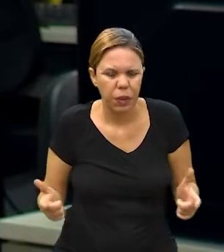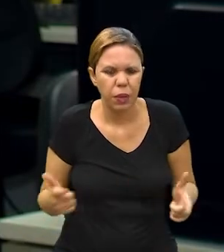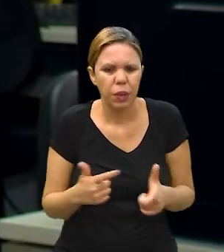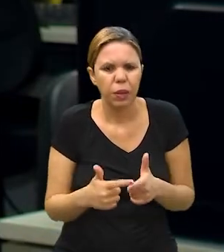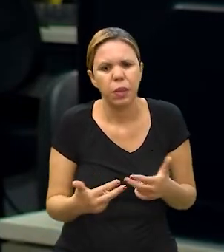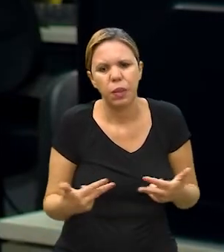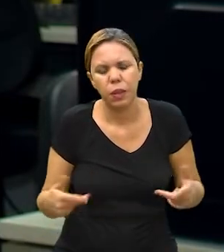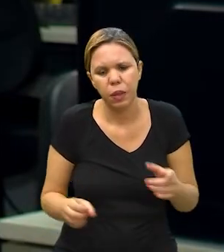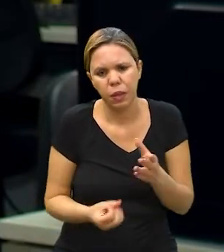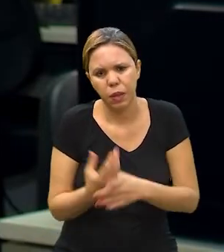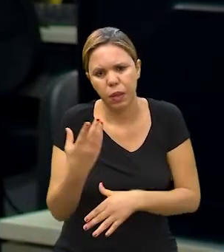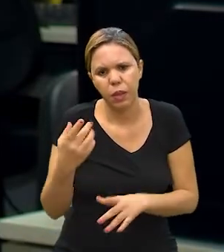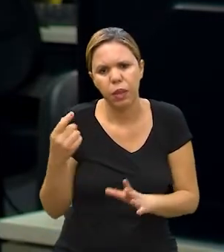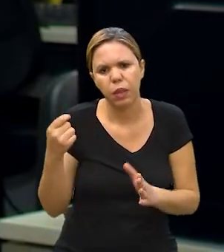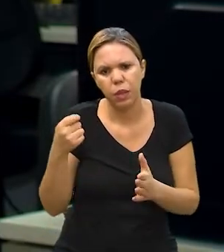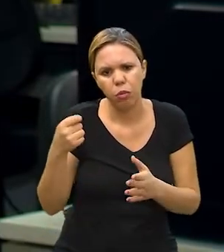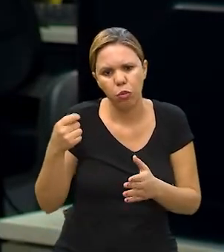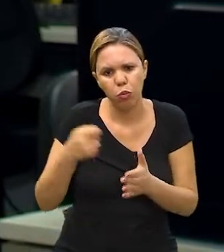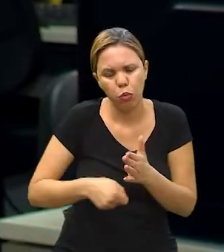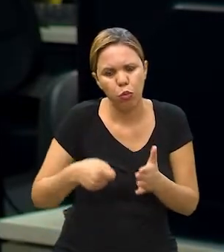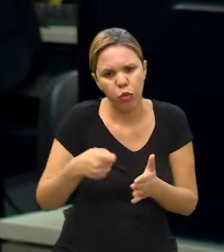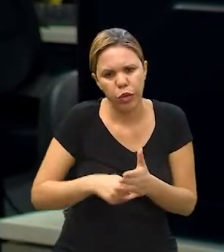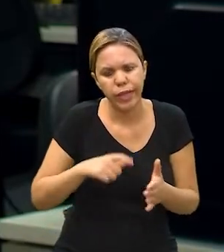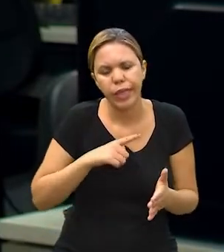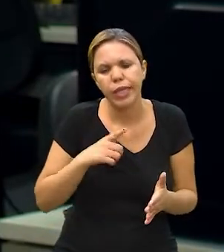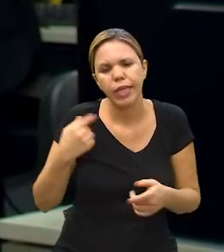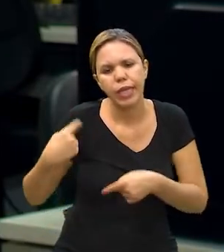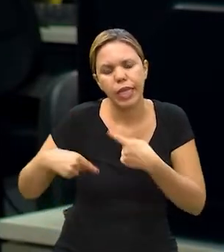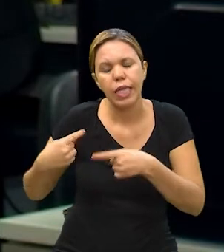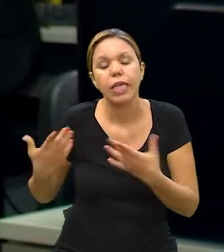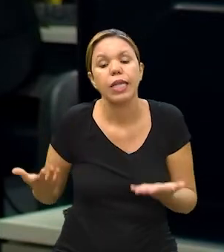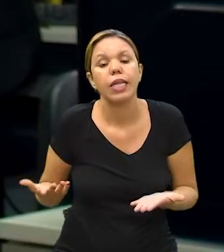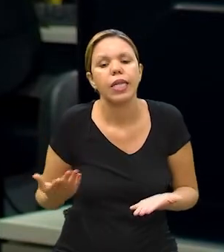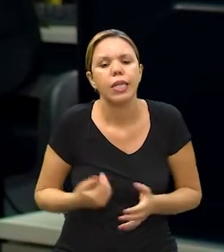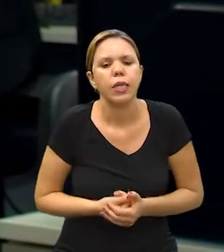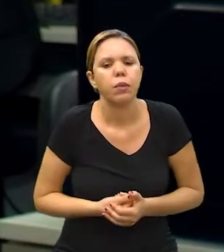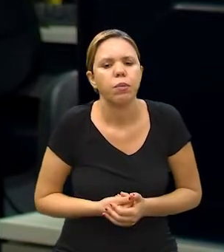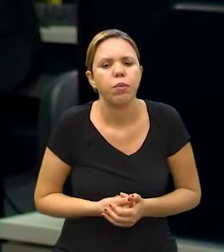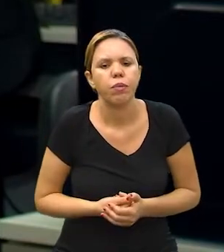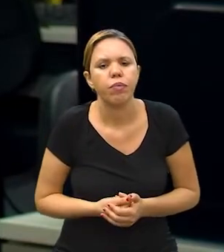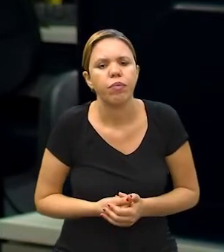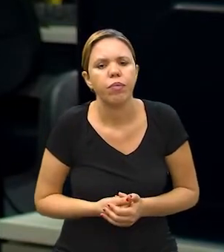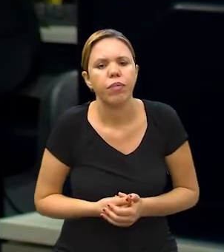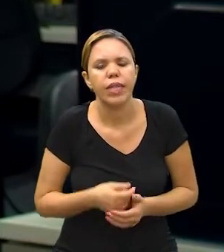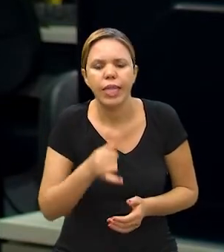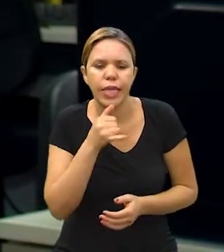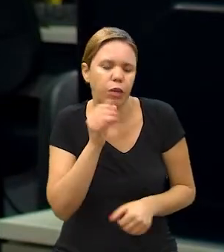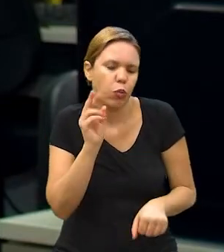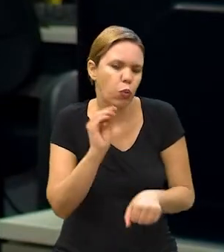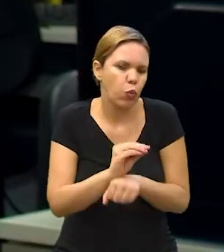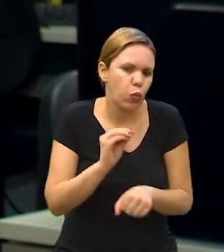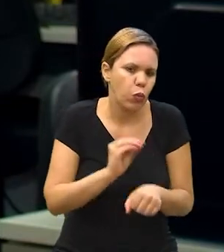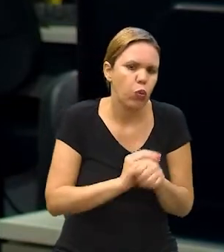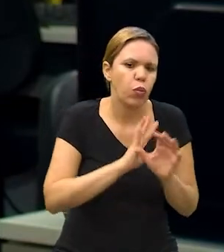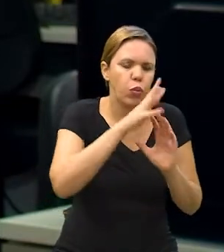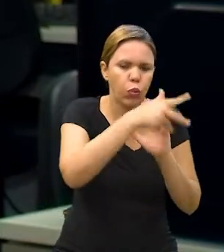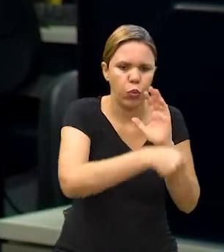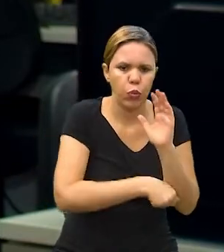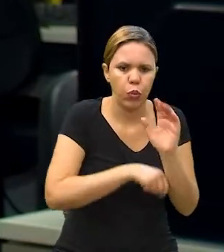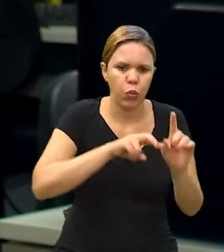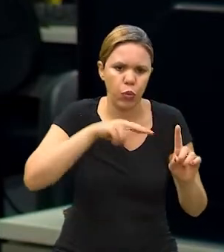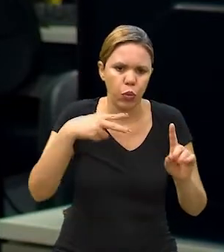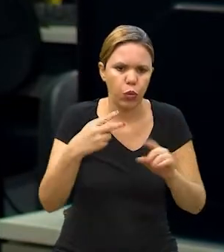proporções. É uma política que tem tudo a ver com vamos dizer, a preservação do meio ambiente, com uma perspectiva,